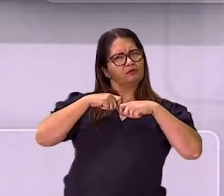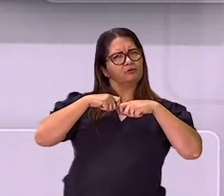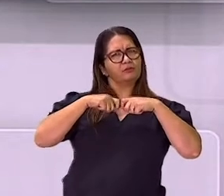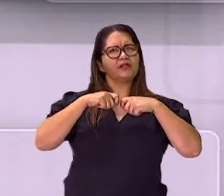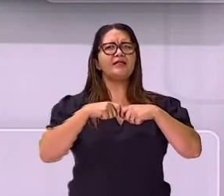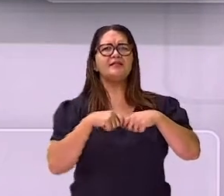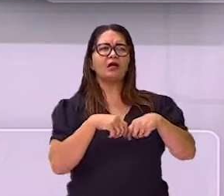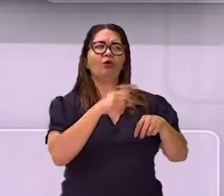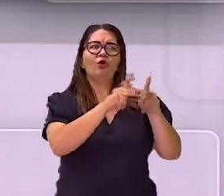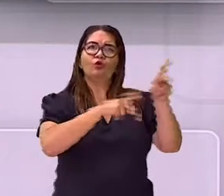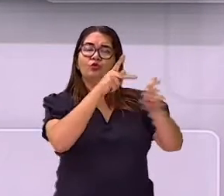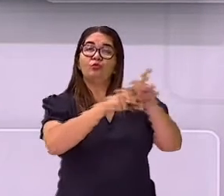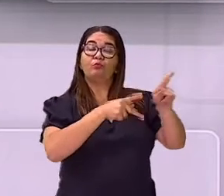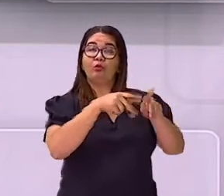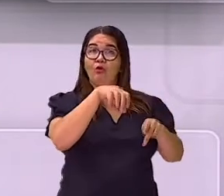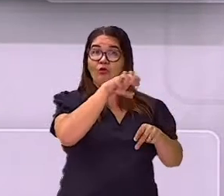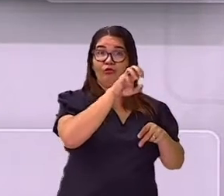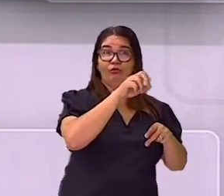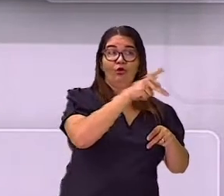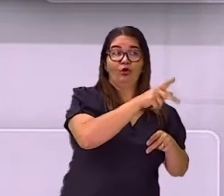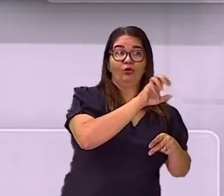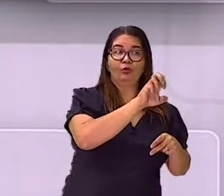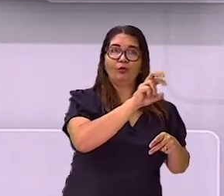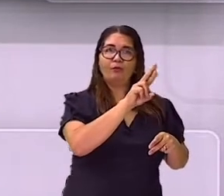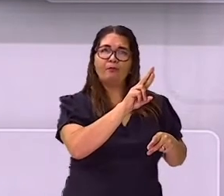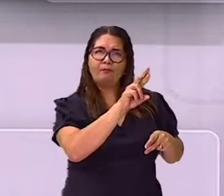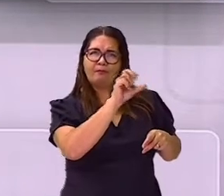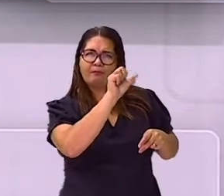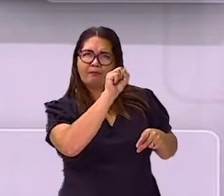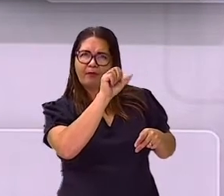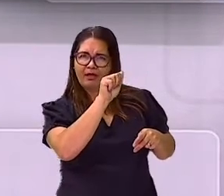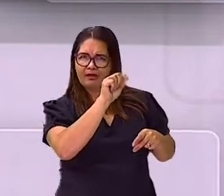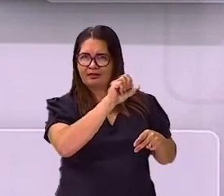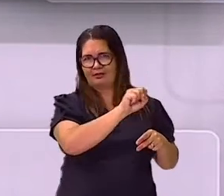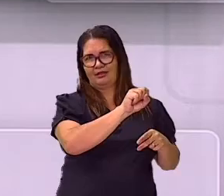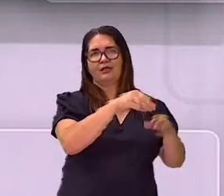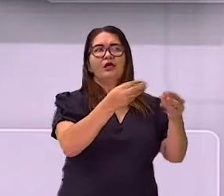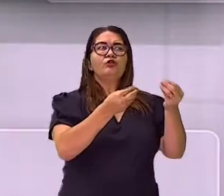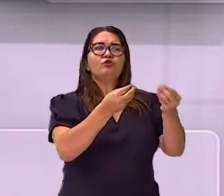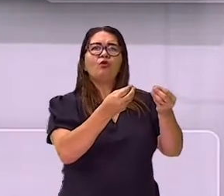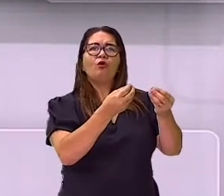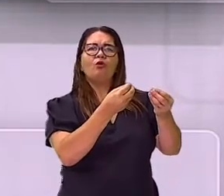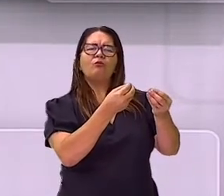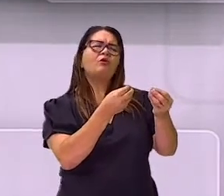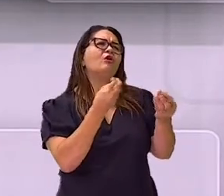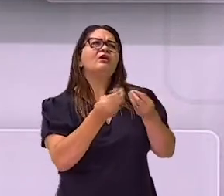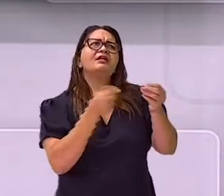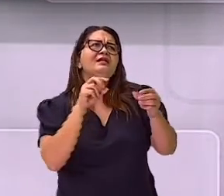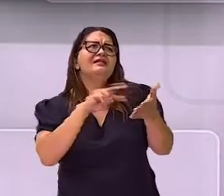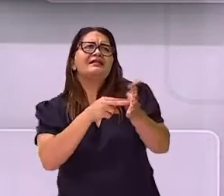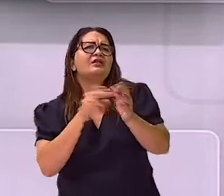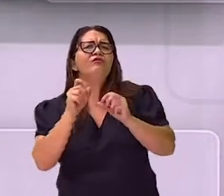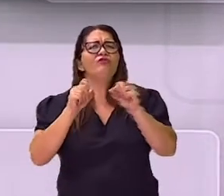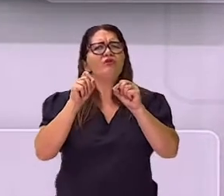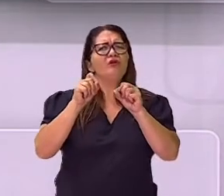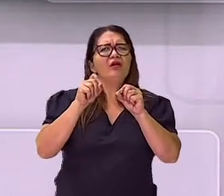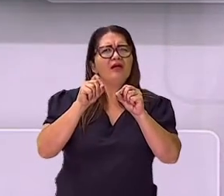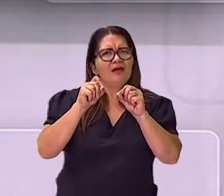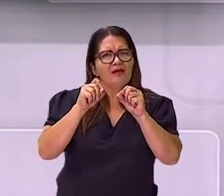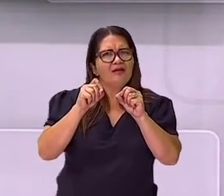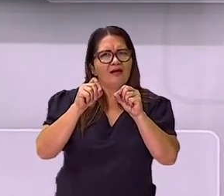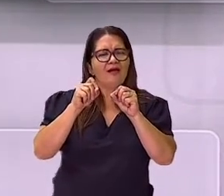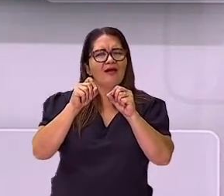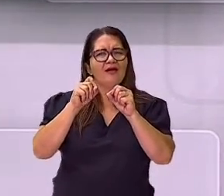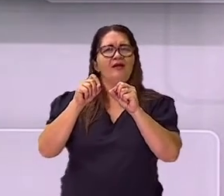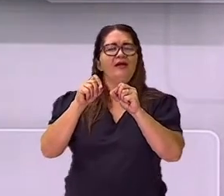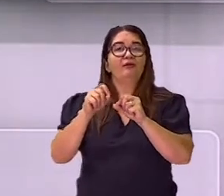tinha como característica principal as satrápias. E, professor, o que são satrápias? Nunca